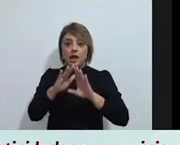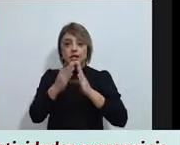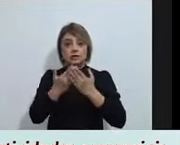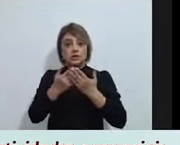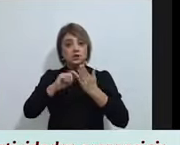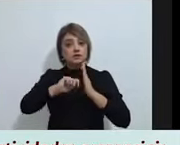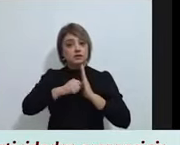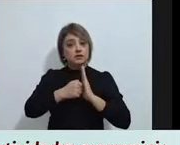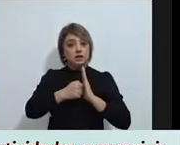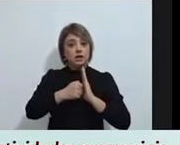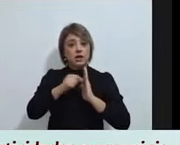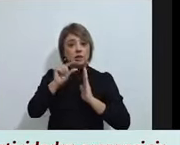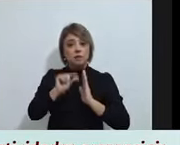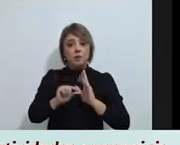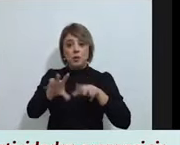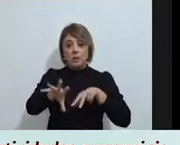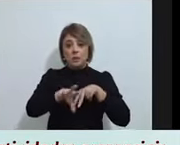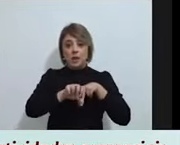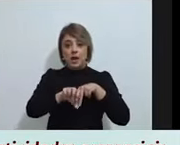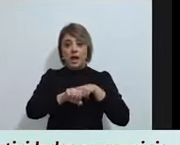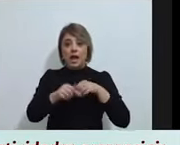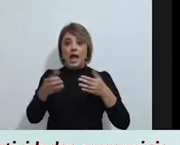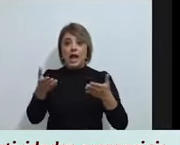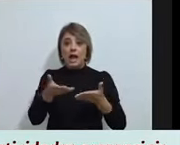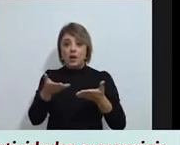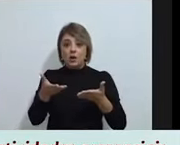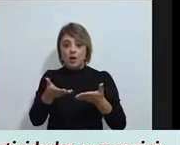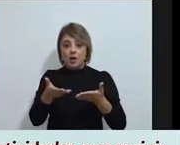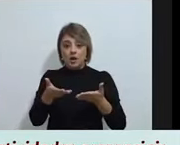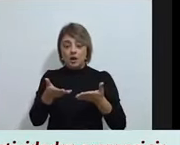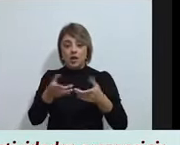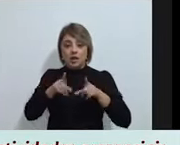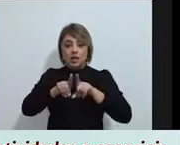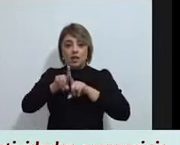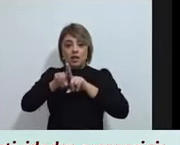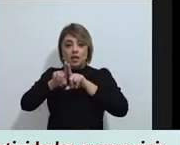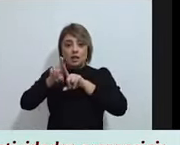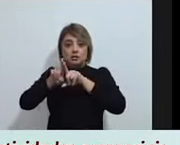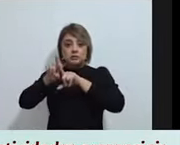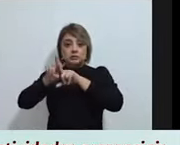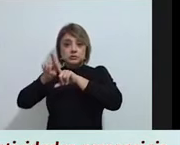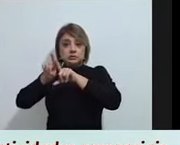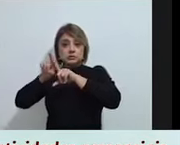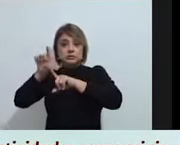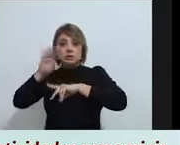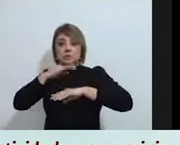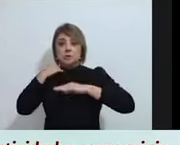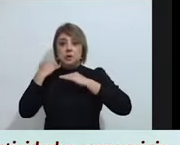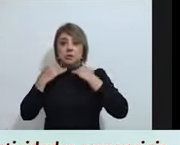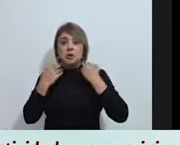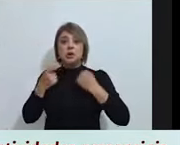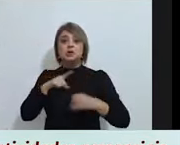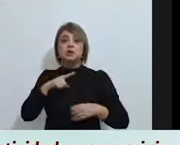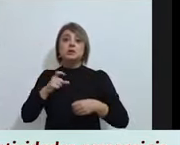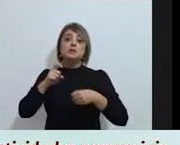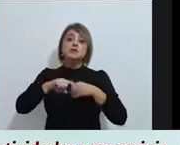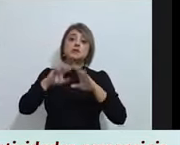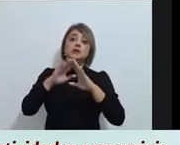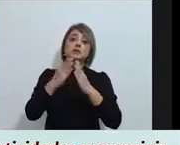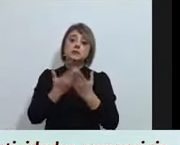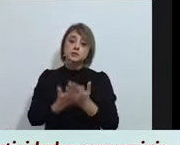casos, e agora com esse tanto de casos, tanto de mortes, nós temos que voltar para as escolas, né?